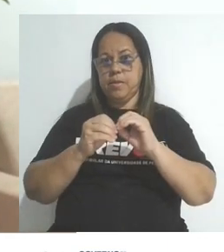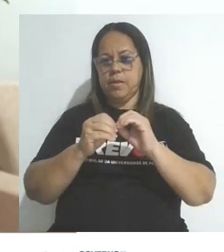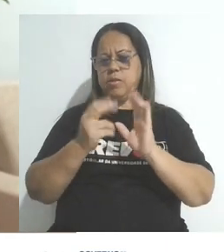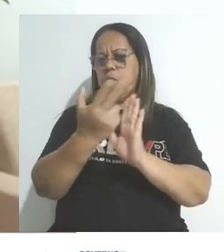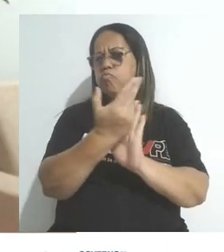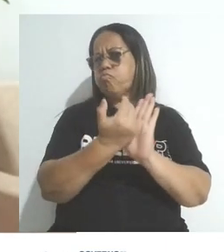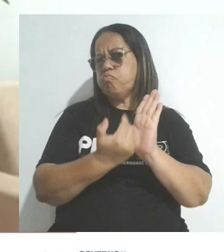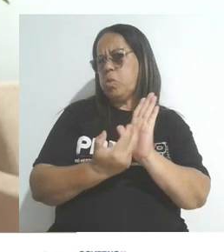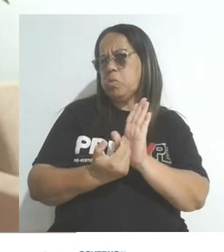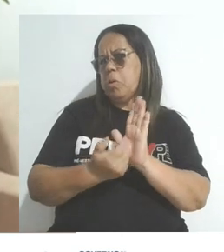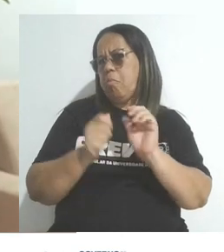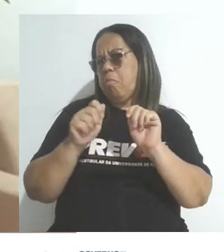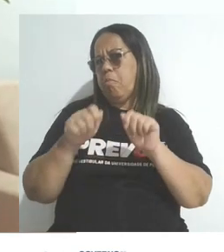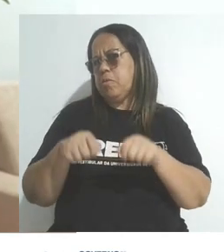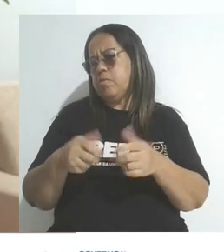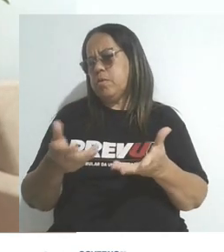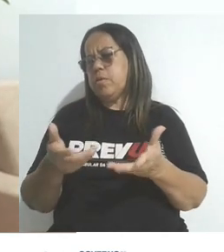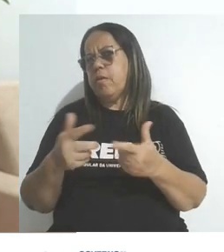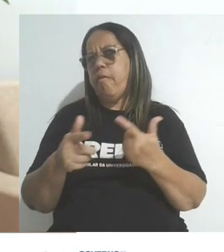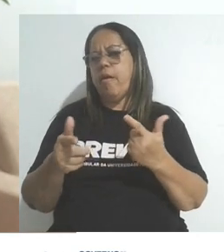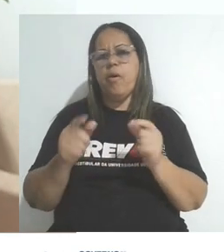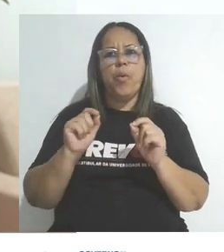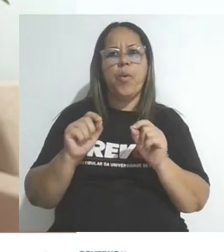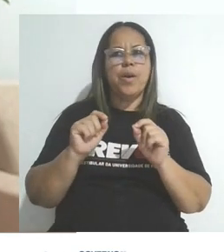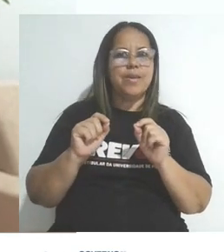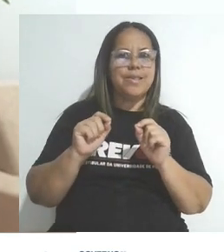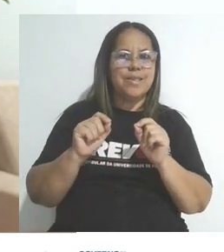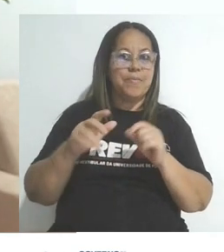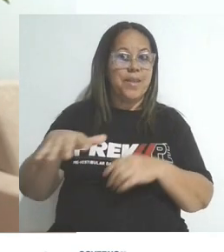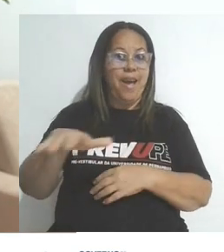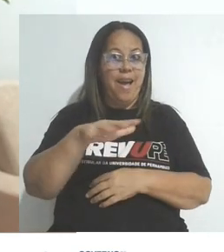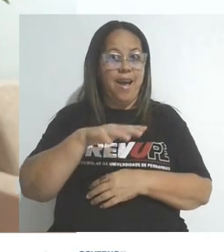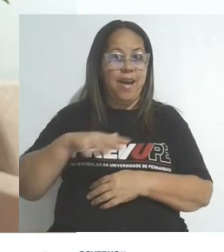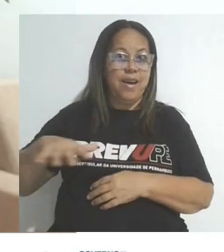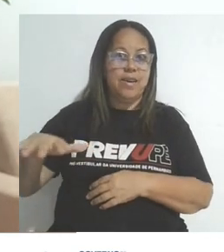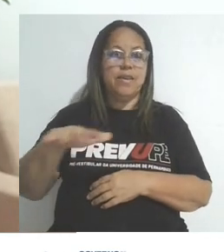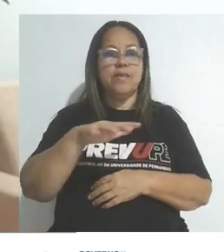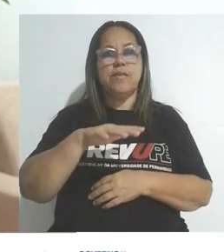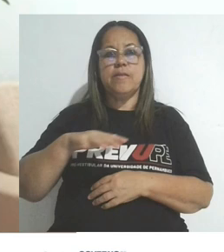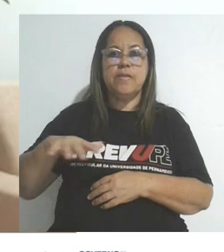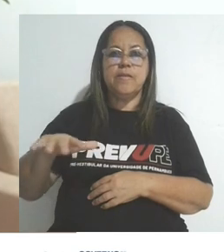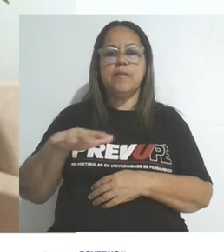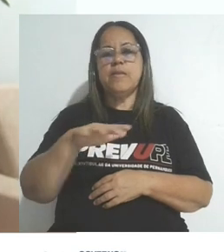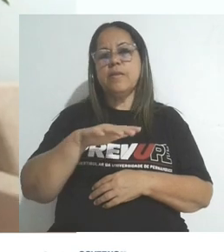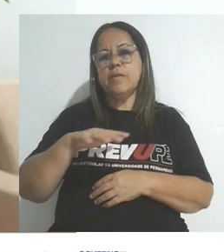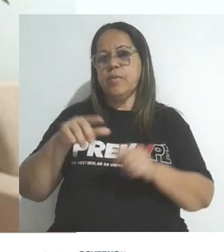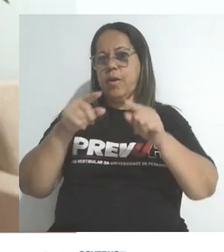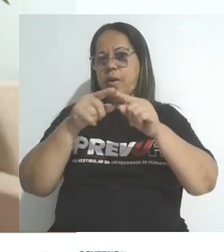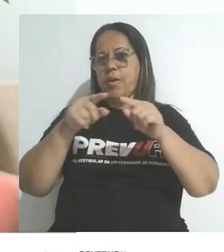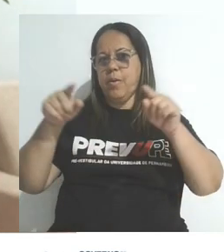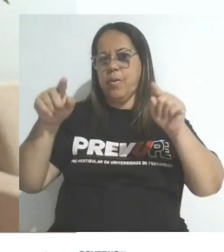figuras planas, sejam elas clássicas, né? Que é a área de ou perímetro de